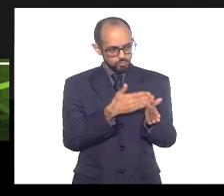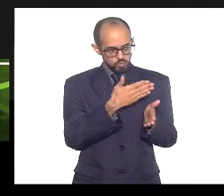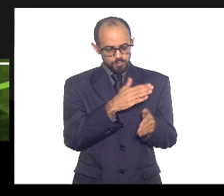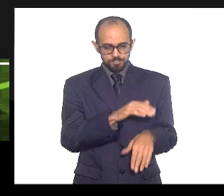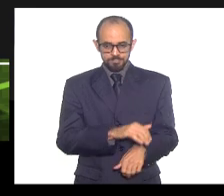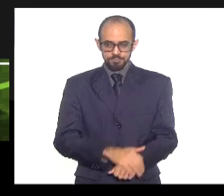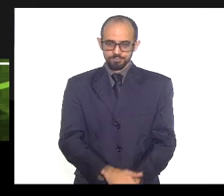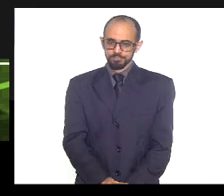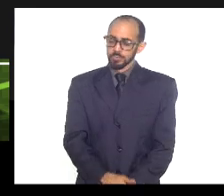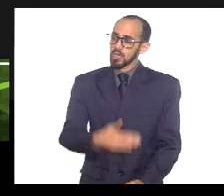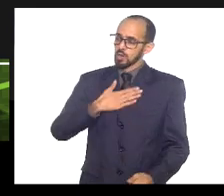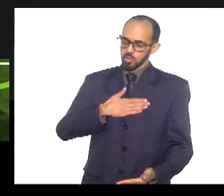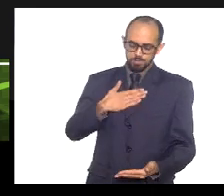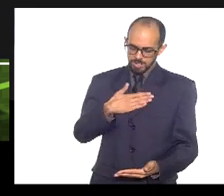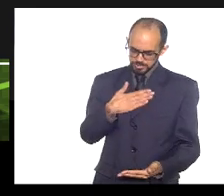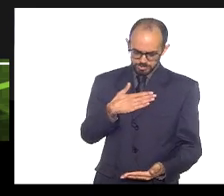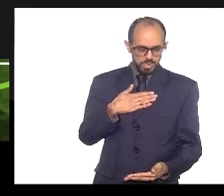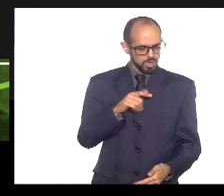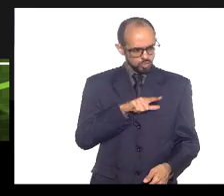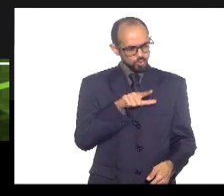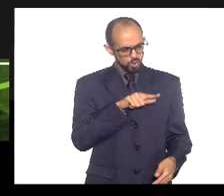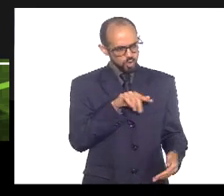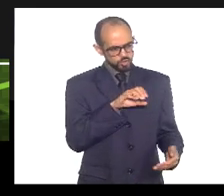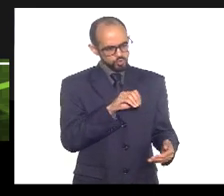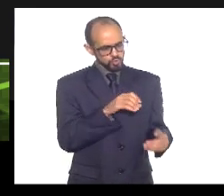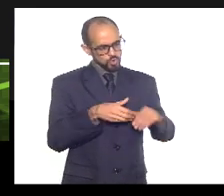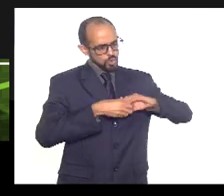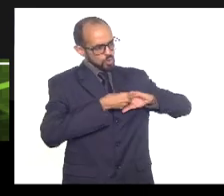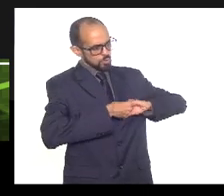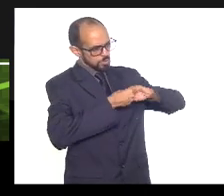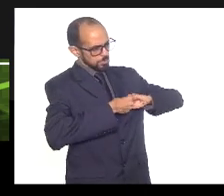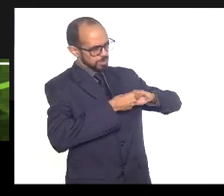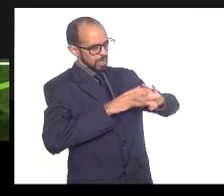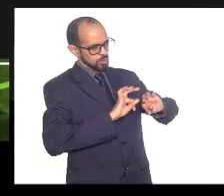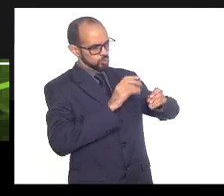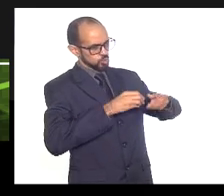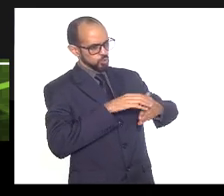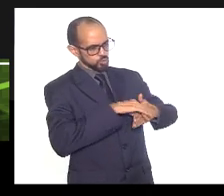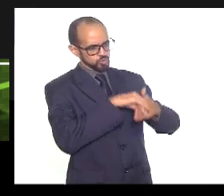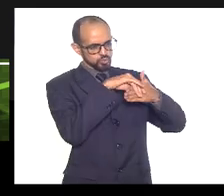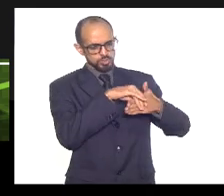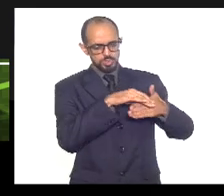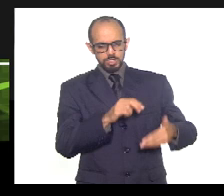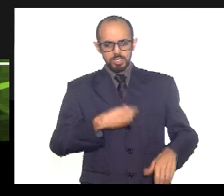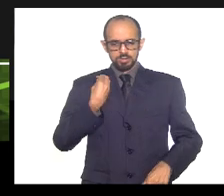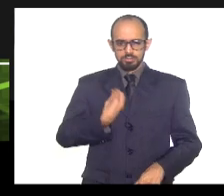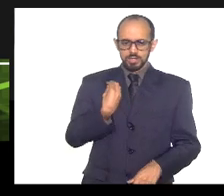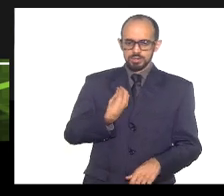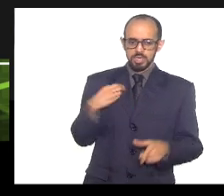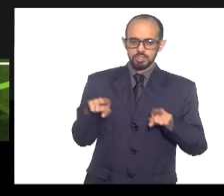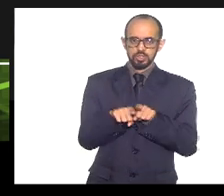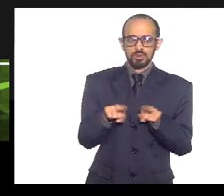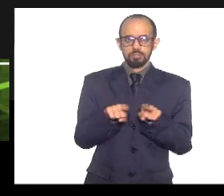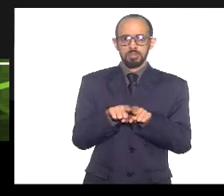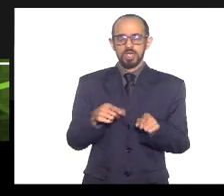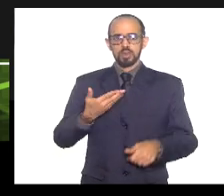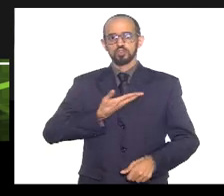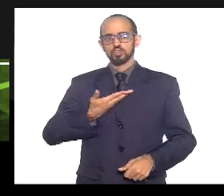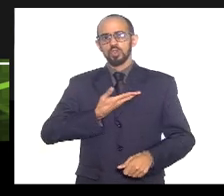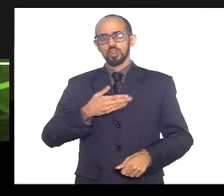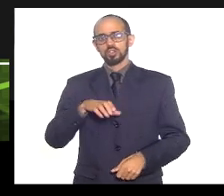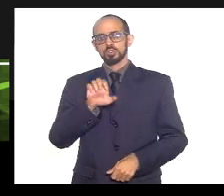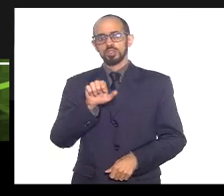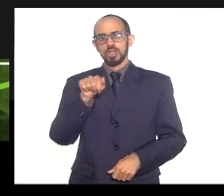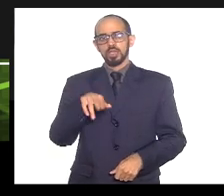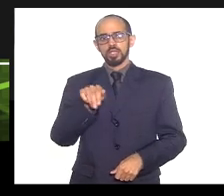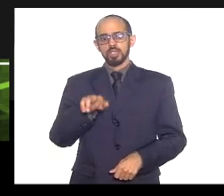com prazer. Bom dia para cumprimentar todas as autoridades presentes e também aos colegas de indústria, tanto da Equinor